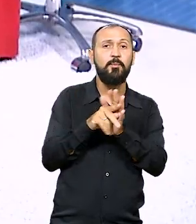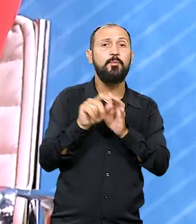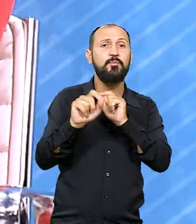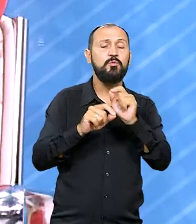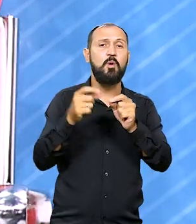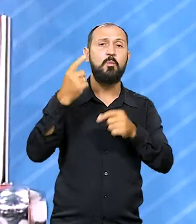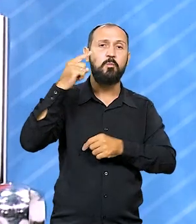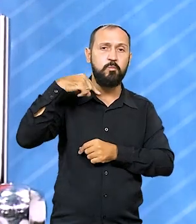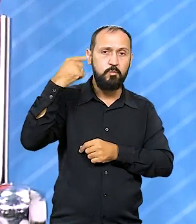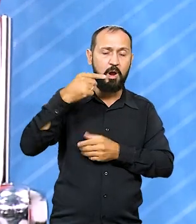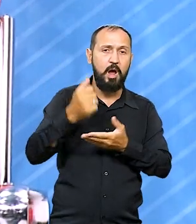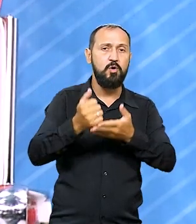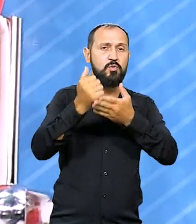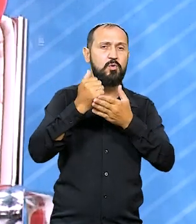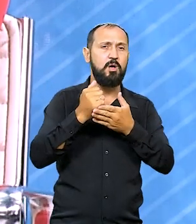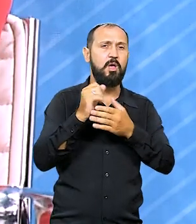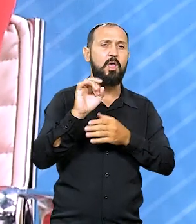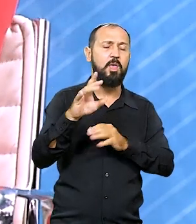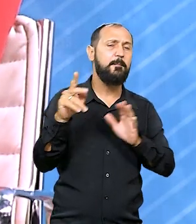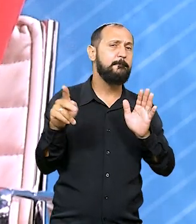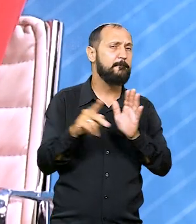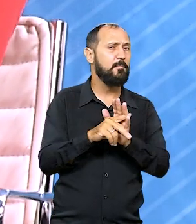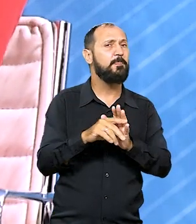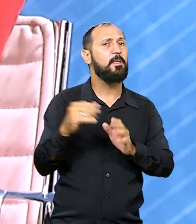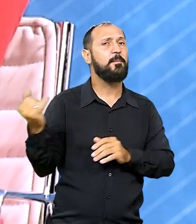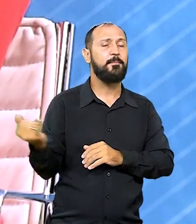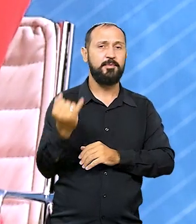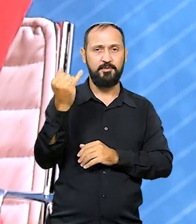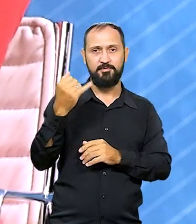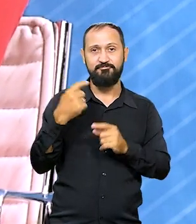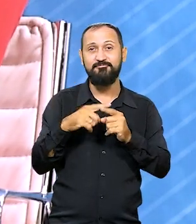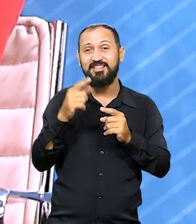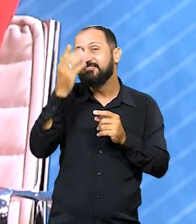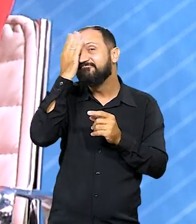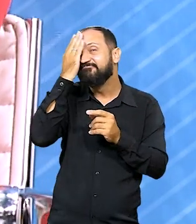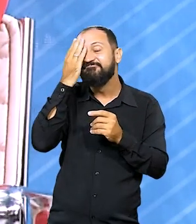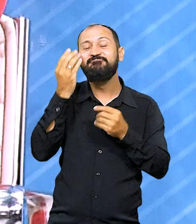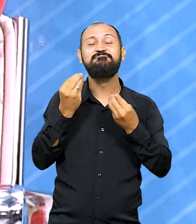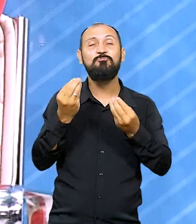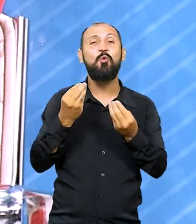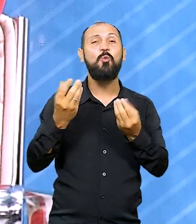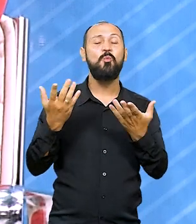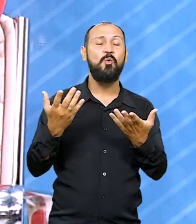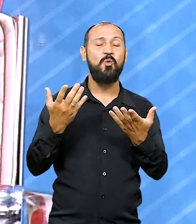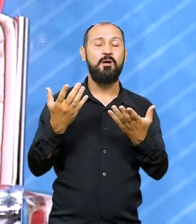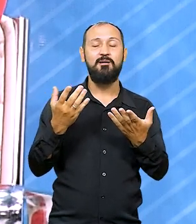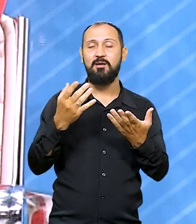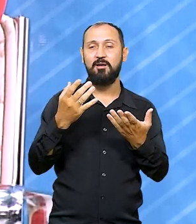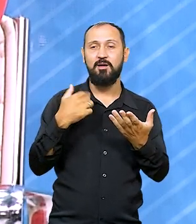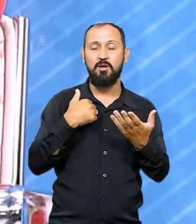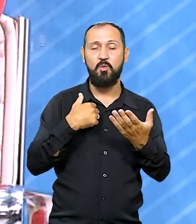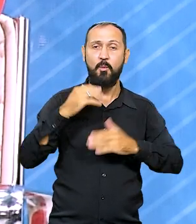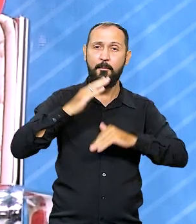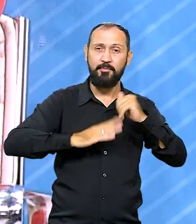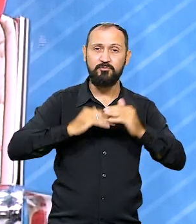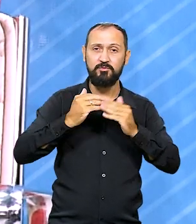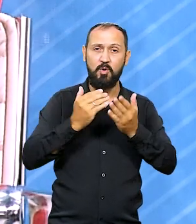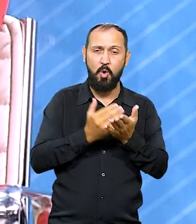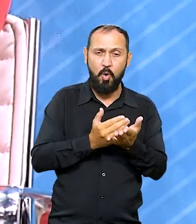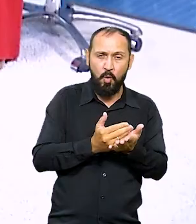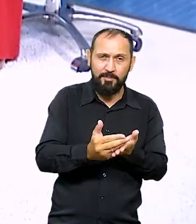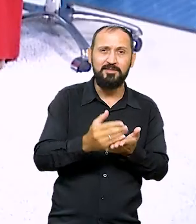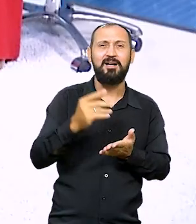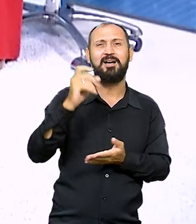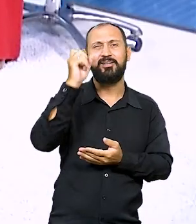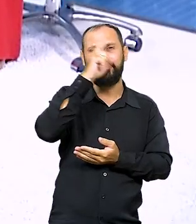falou, doutor, de uma advocacia colaborativa, é extremamente importante, porque nós sabemos o quanto é difícil a